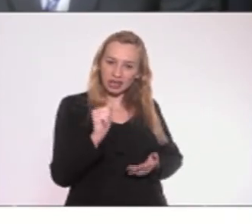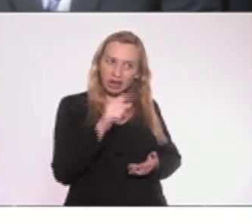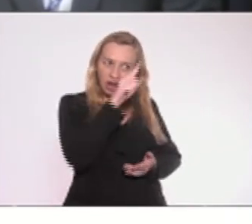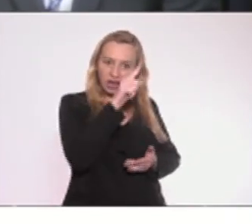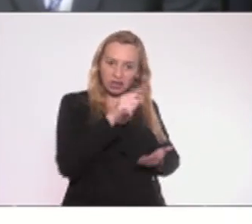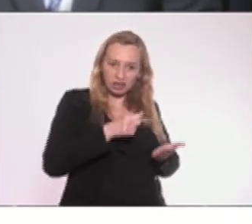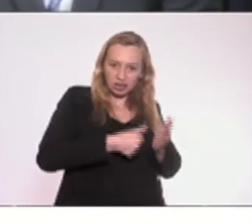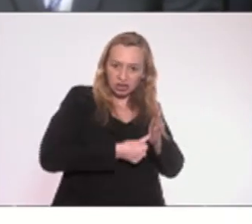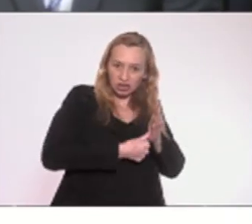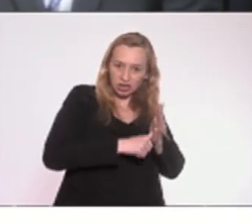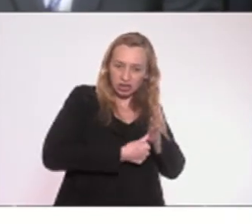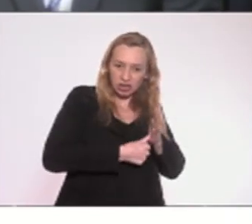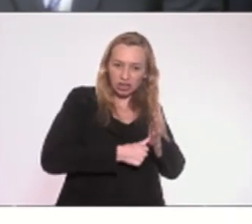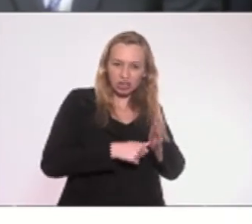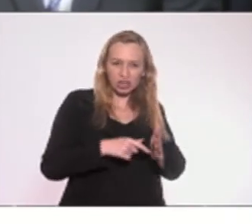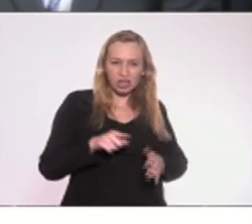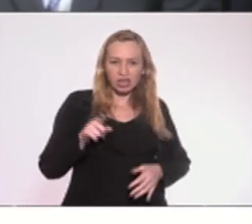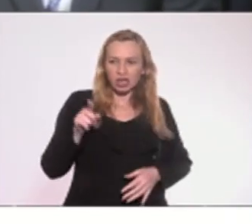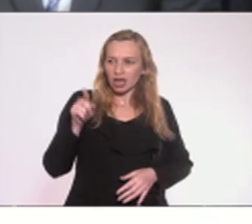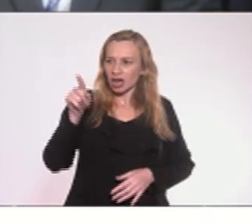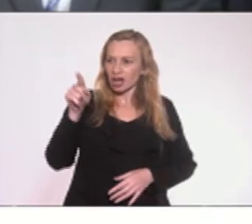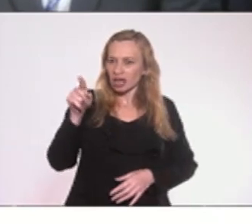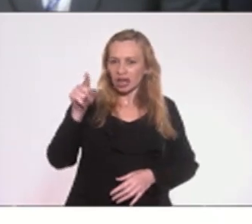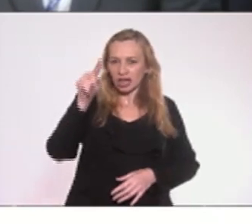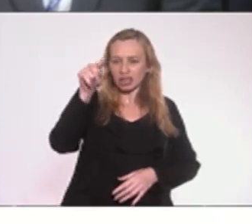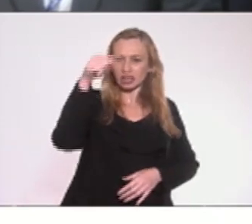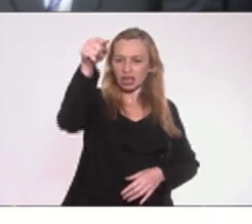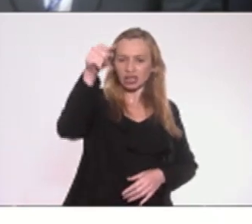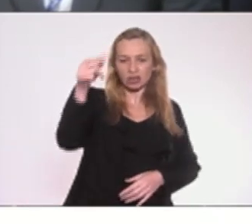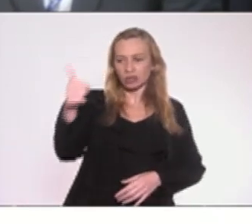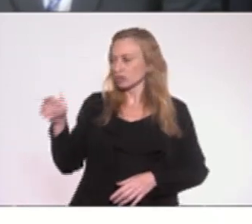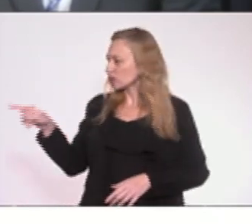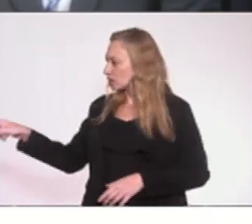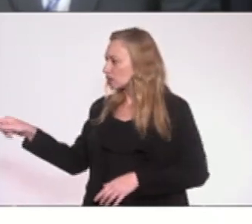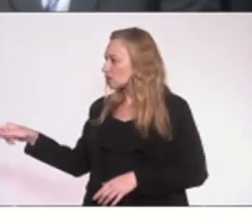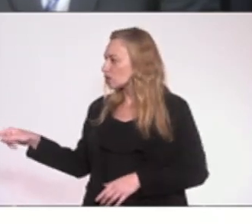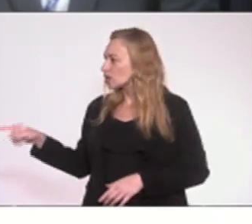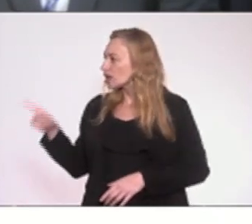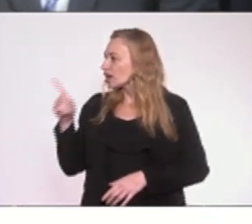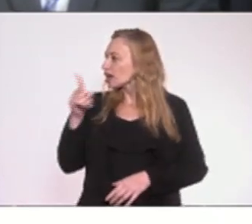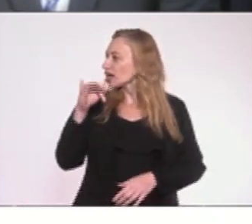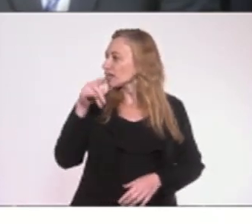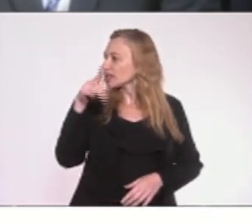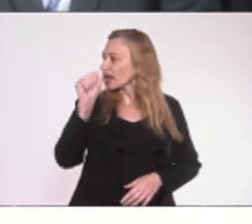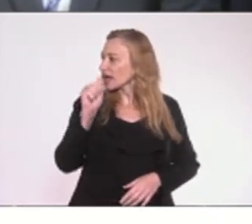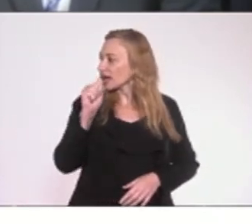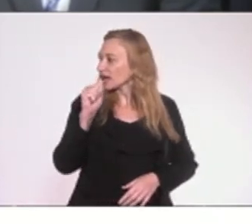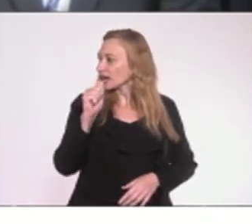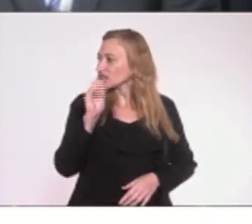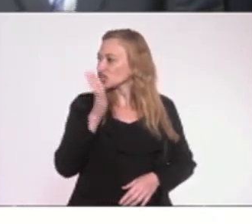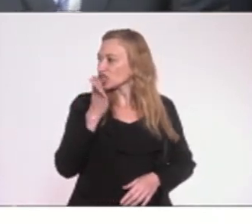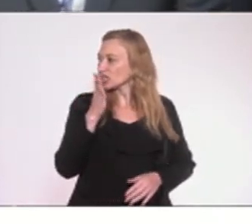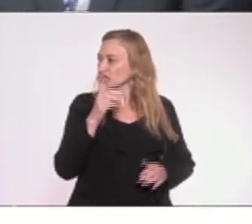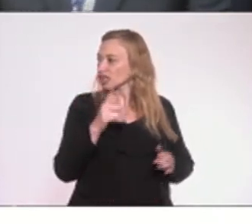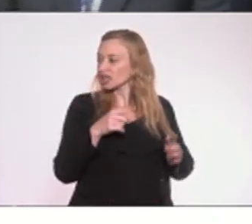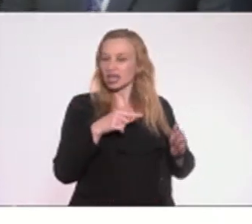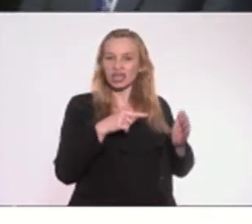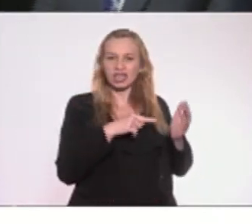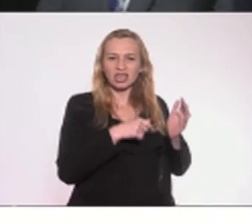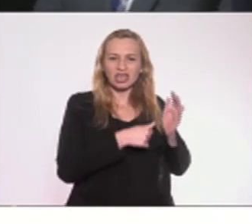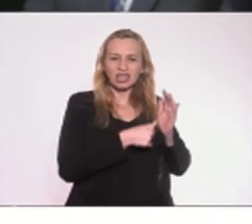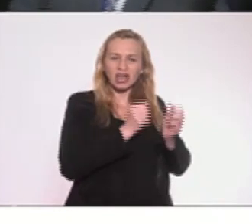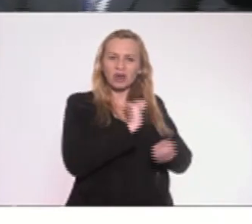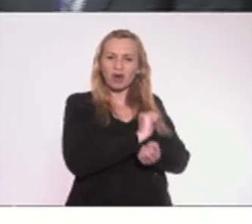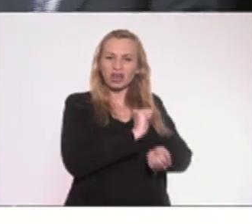digital. E lá atrás tem um, aqui tem outro. Aqui, Canela está agora esperando para já colocar a presença. O Canela é assíduo mesmo, né?